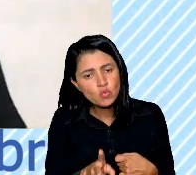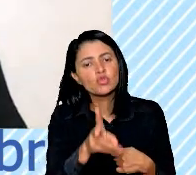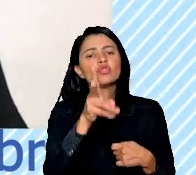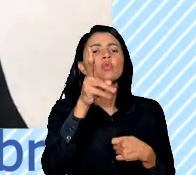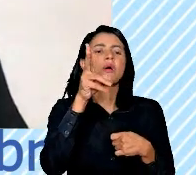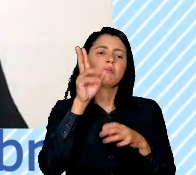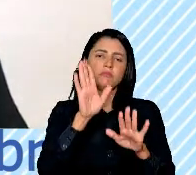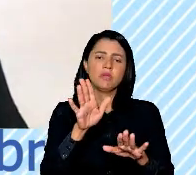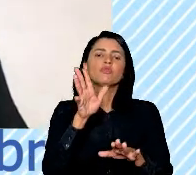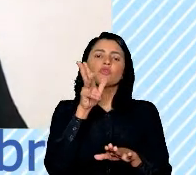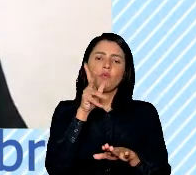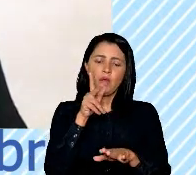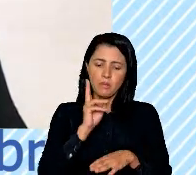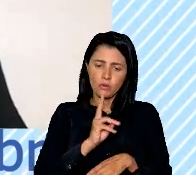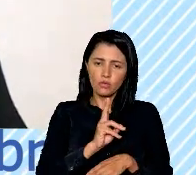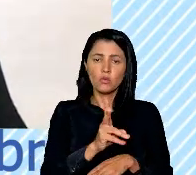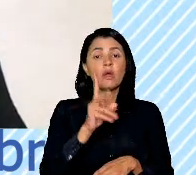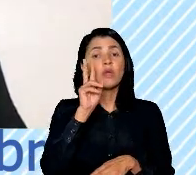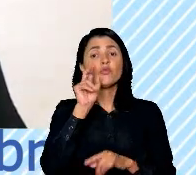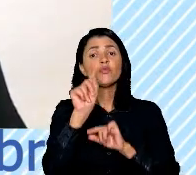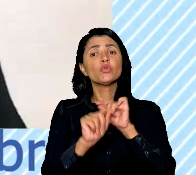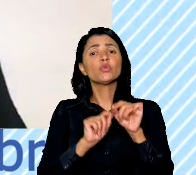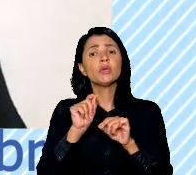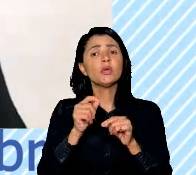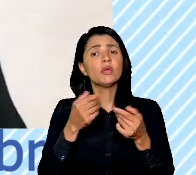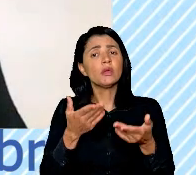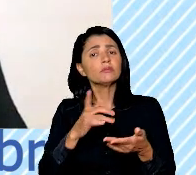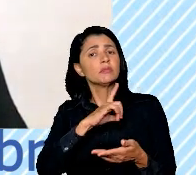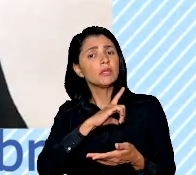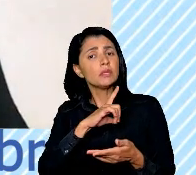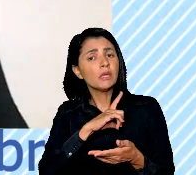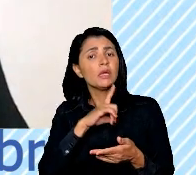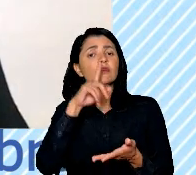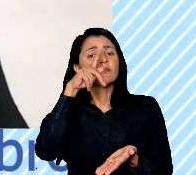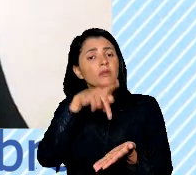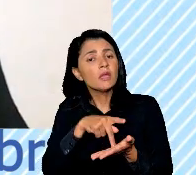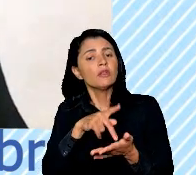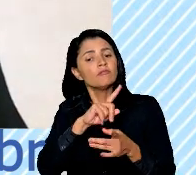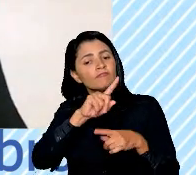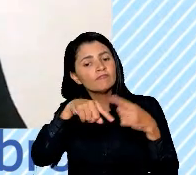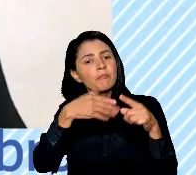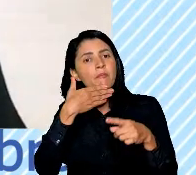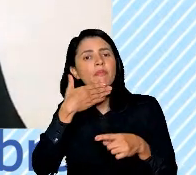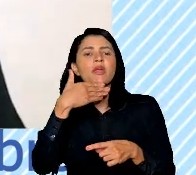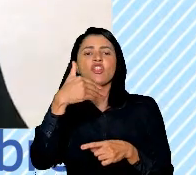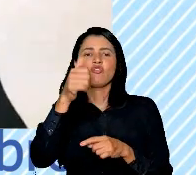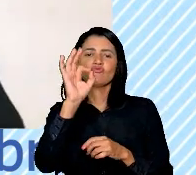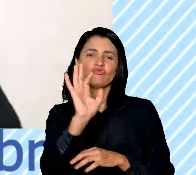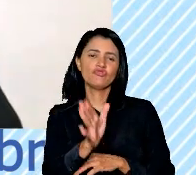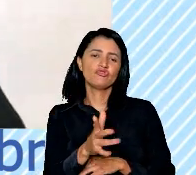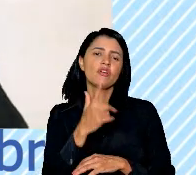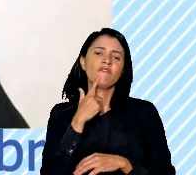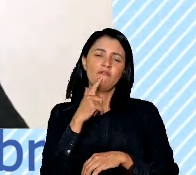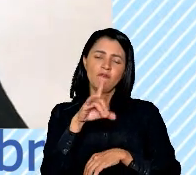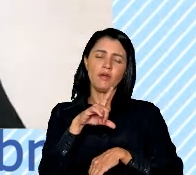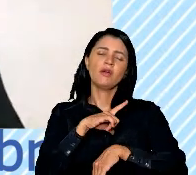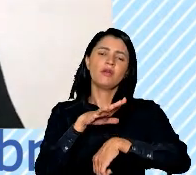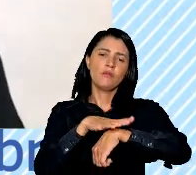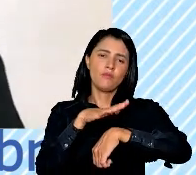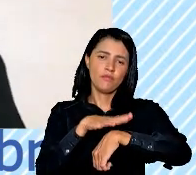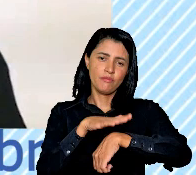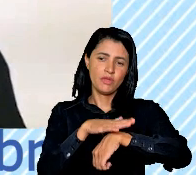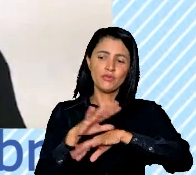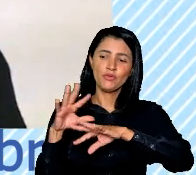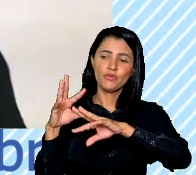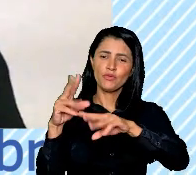de formiga. E eu vejo que existe, de fato, um avanço. Então, eu acho que vai existir um momento em que todos